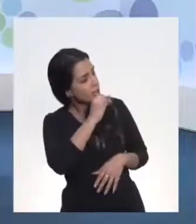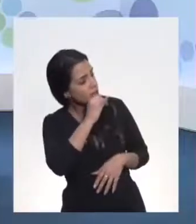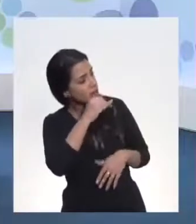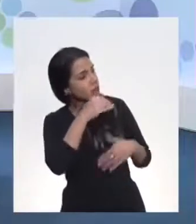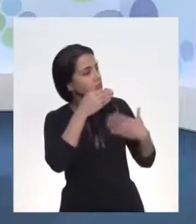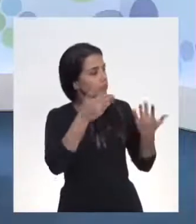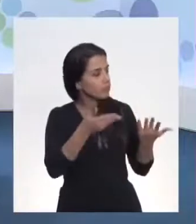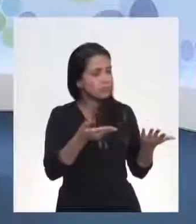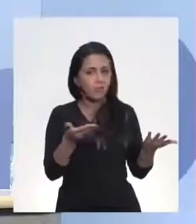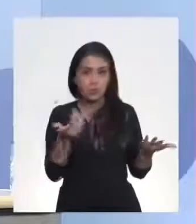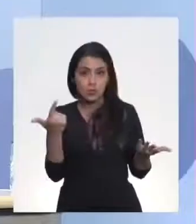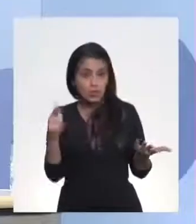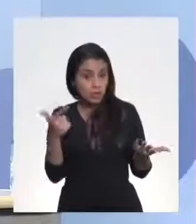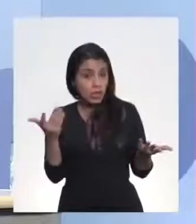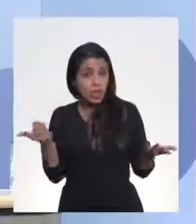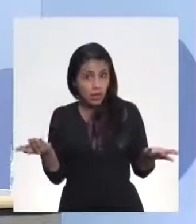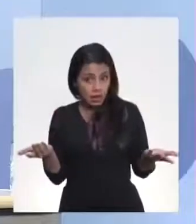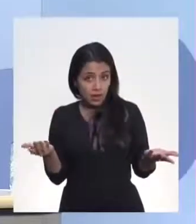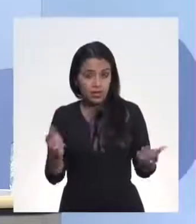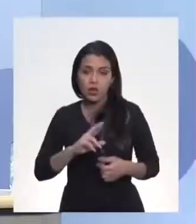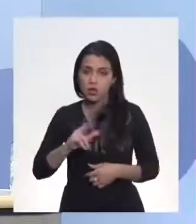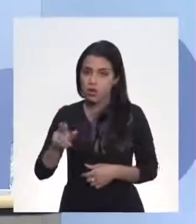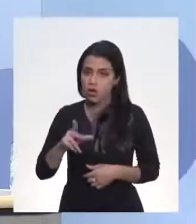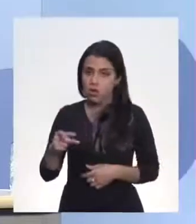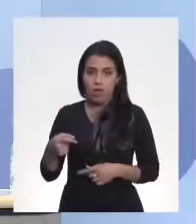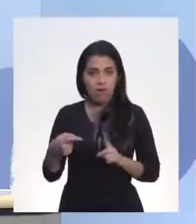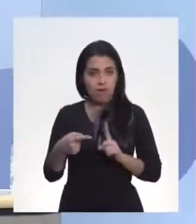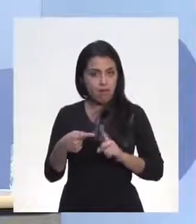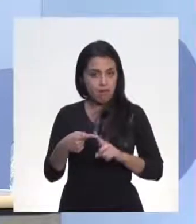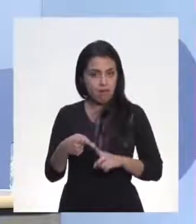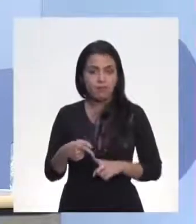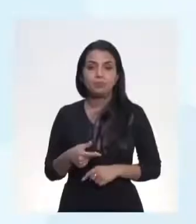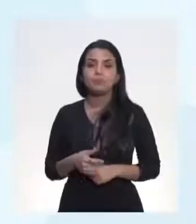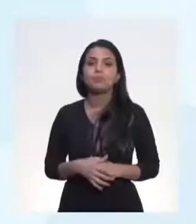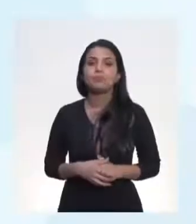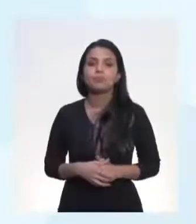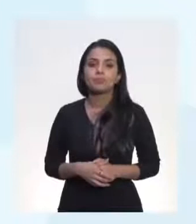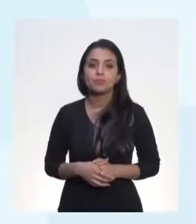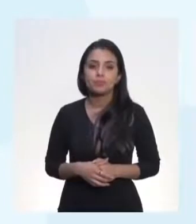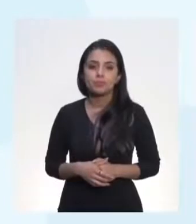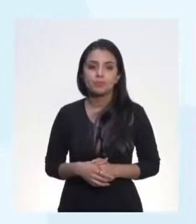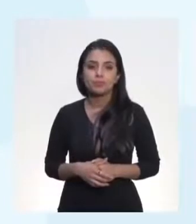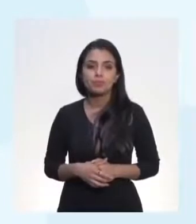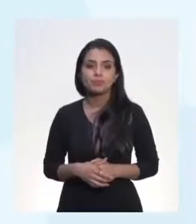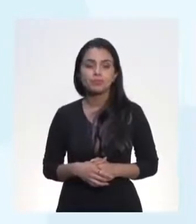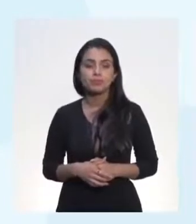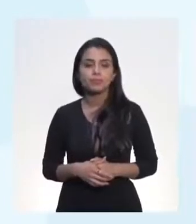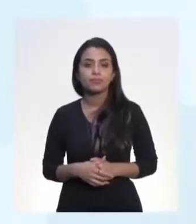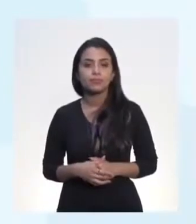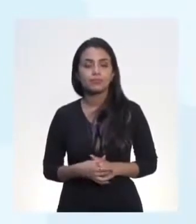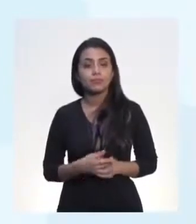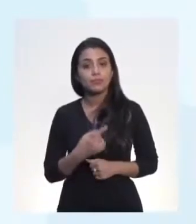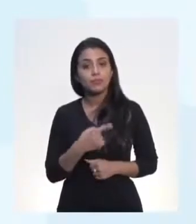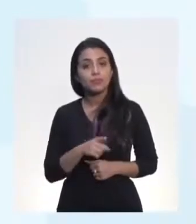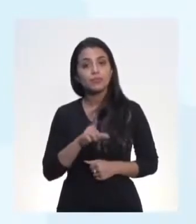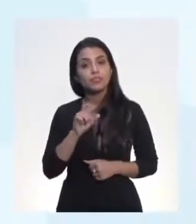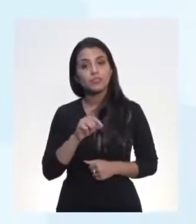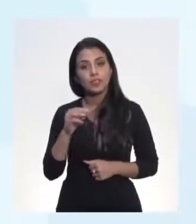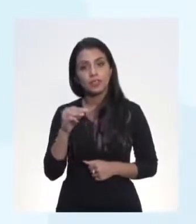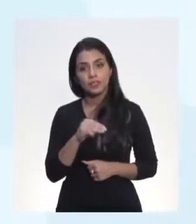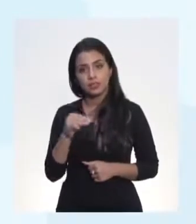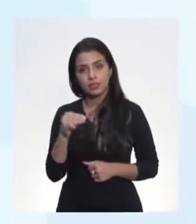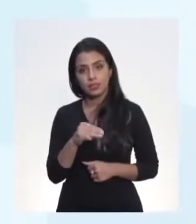Exatamente. Então, gente, não era. Aí, na tela, vamos estudar nos últimos 10 minutos as orações